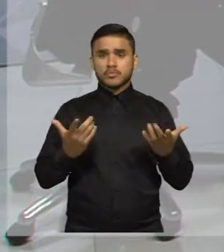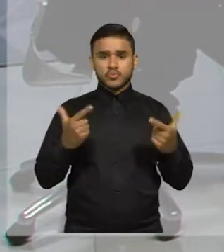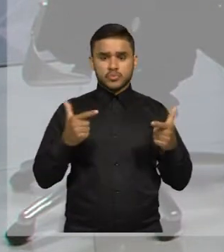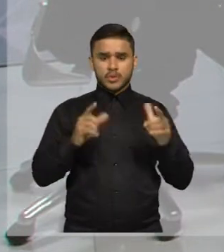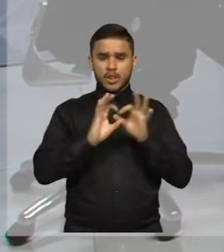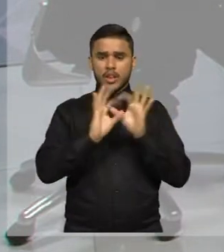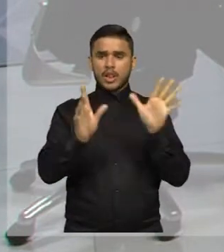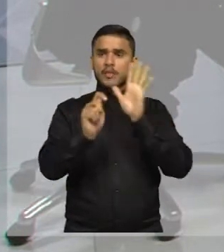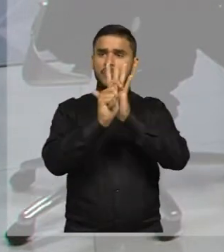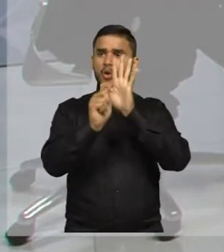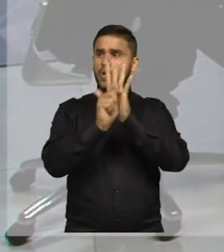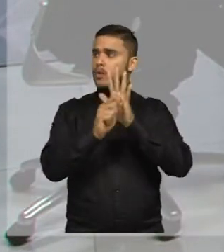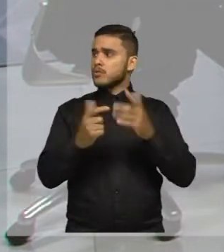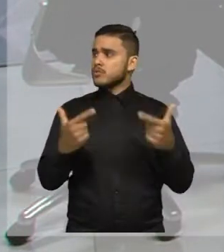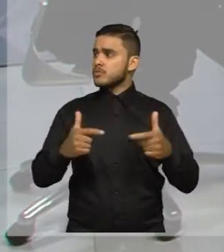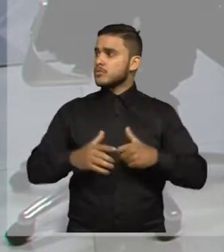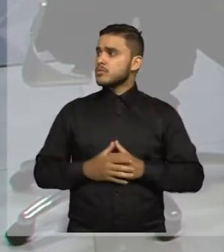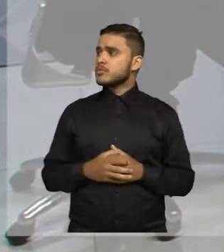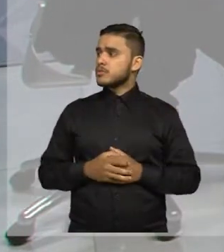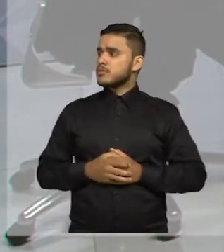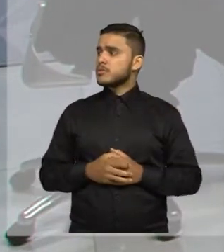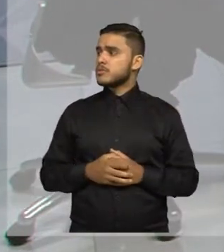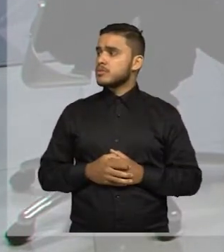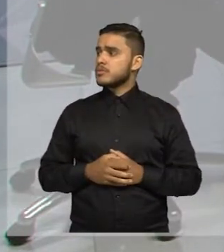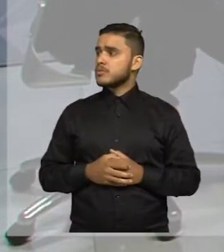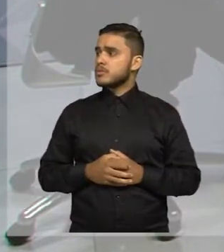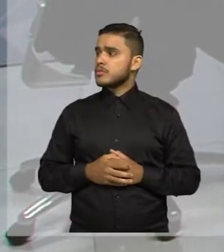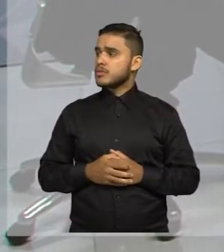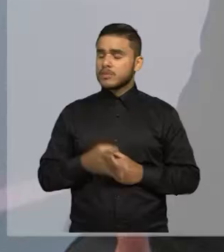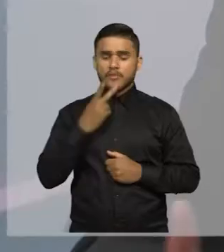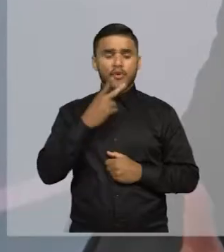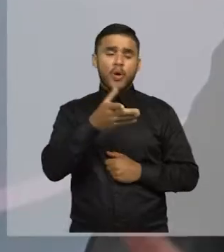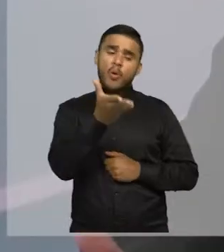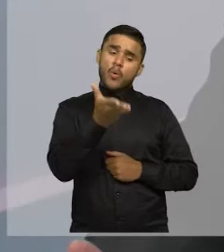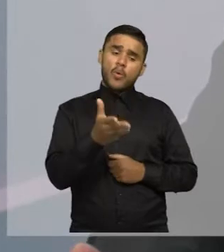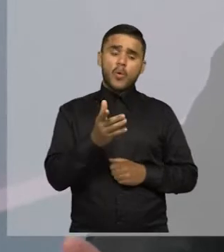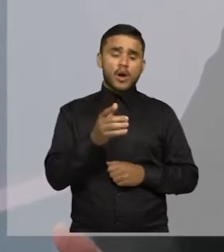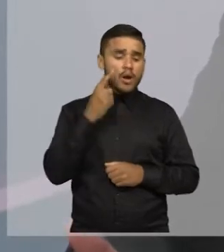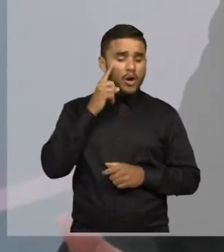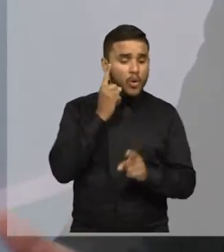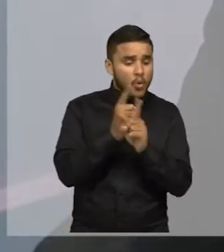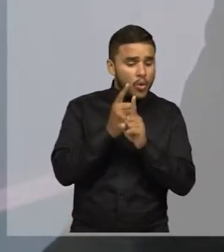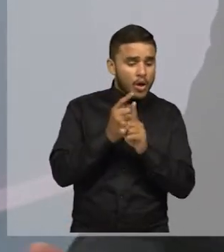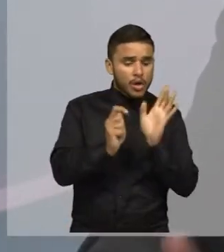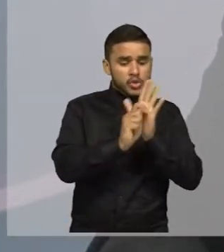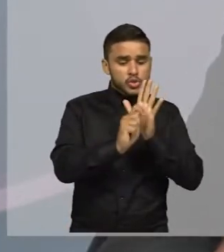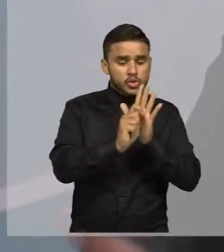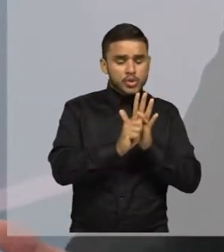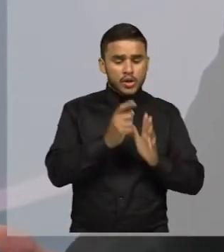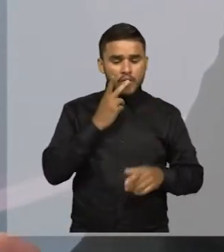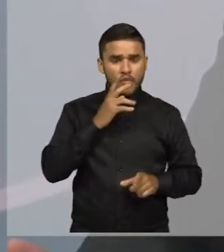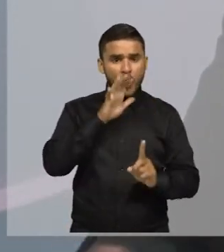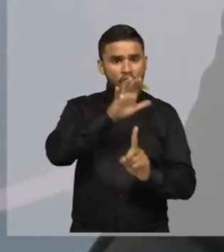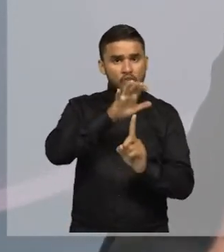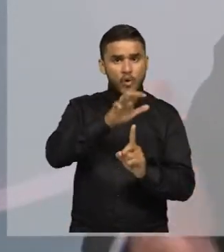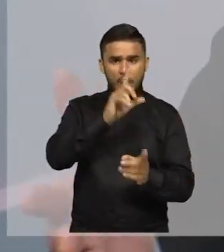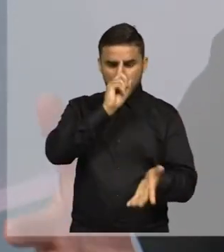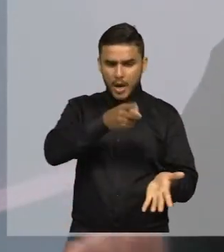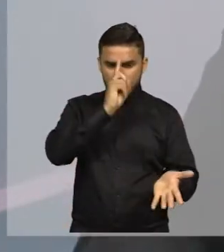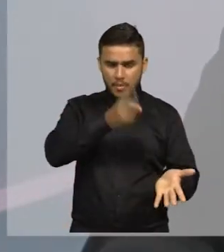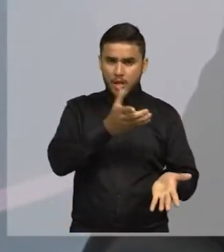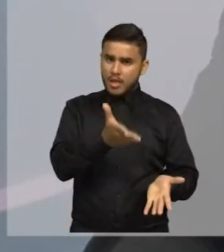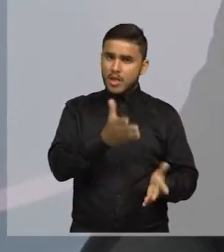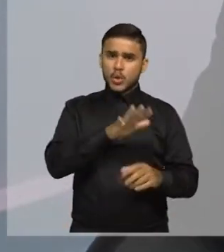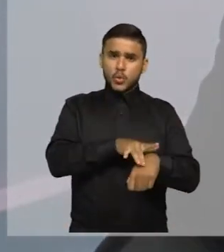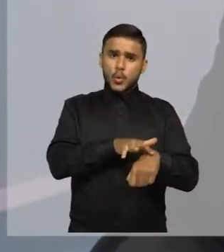não. Não, só para repor. Ele é um doentinho, como se alguém tivesse forçado o sujeito a se viciar em droga. Ele é um